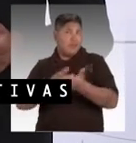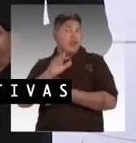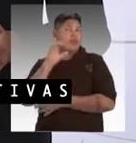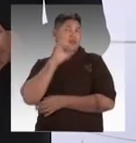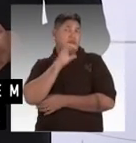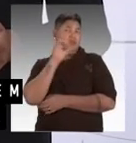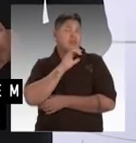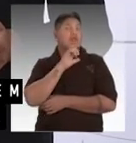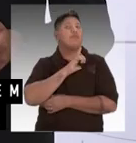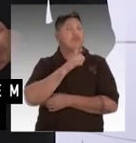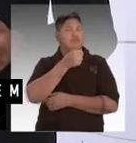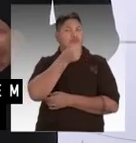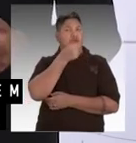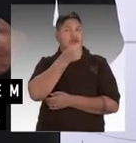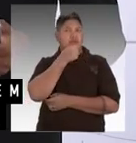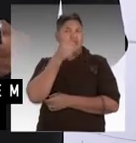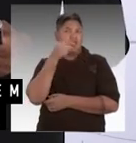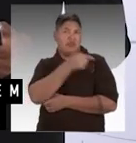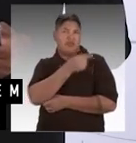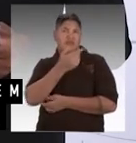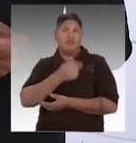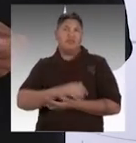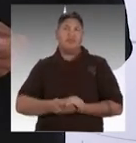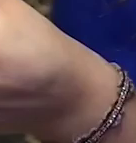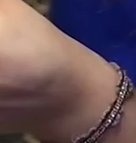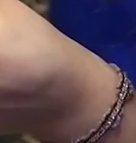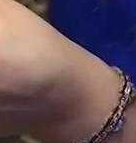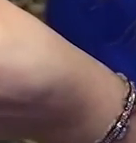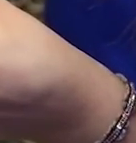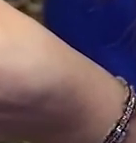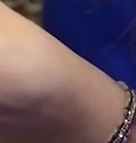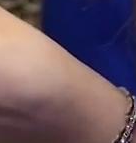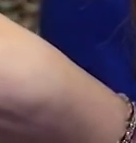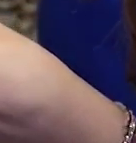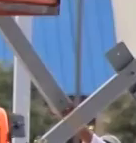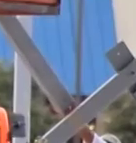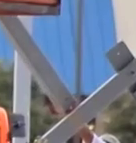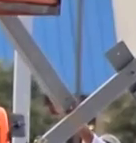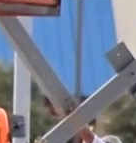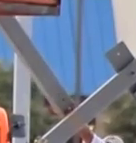iniciativas de otimização estão na reportagem de Aline Campelo.